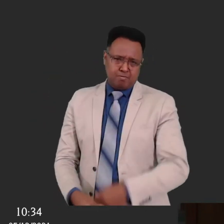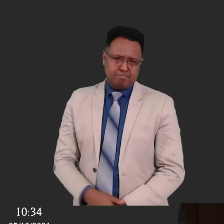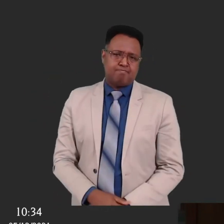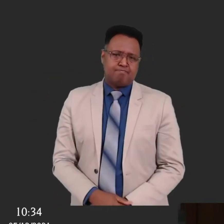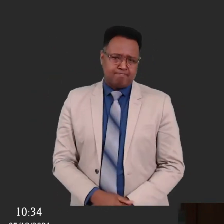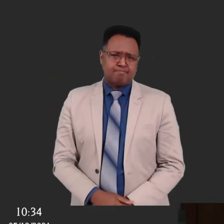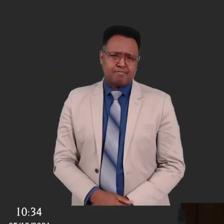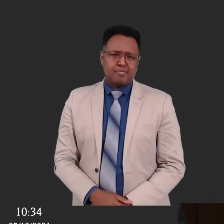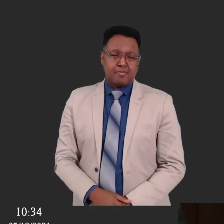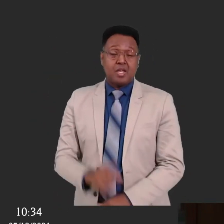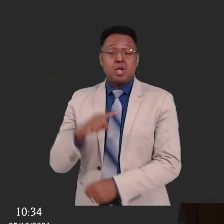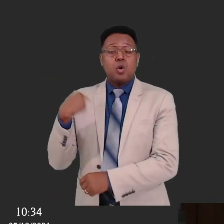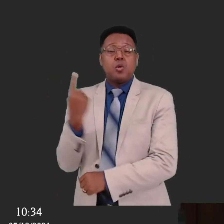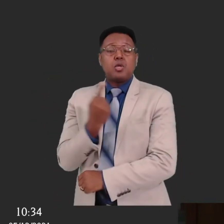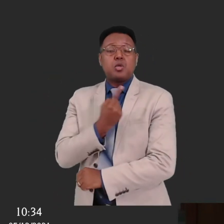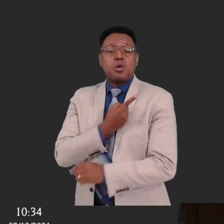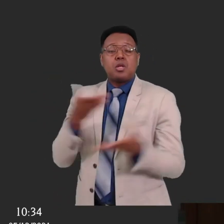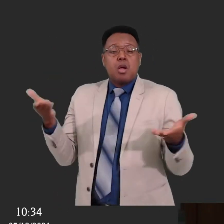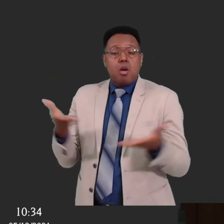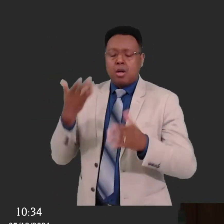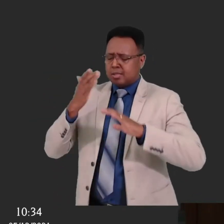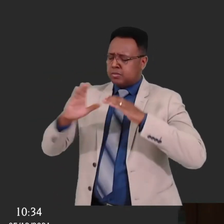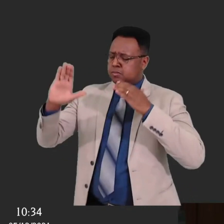Ele ouvisse tudo o que nós clamamos aqui,